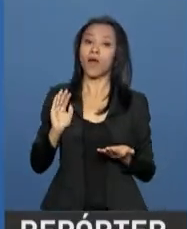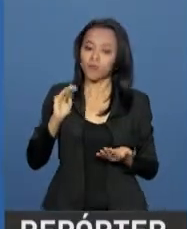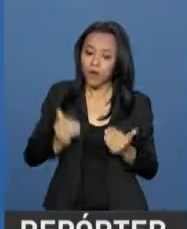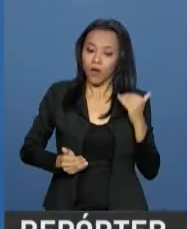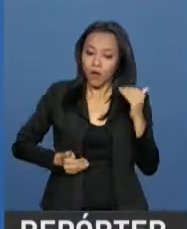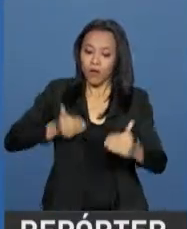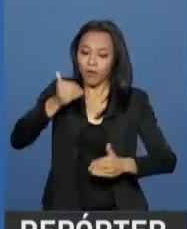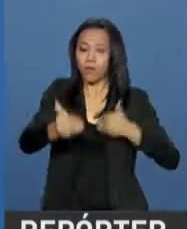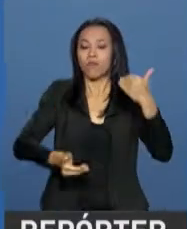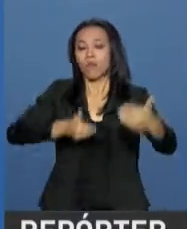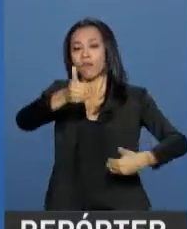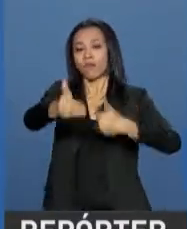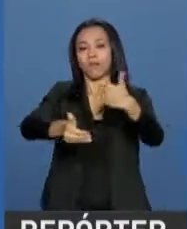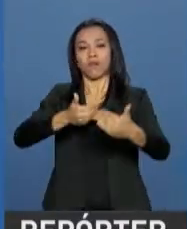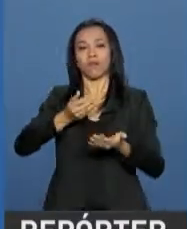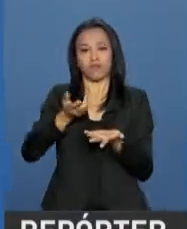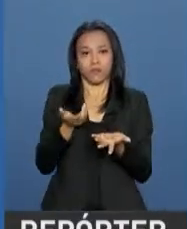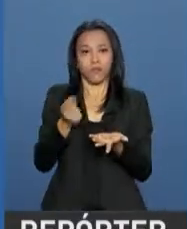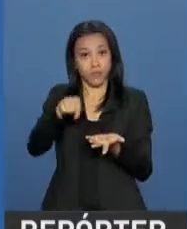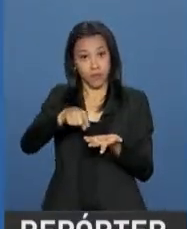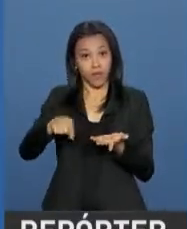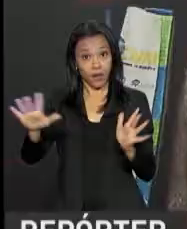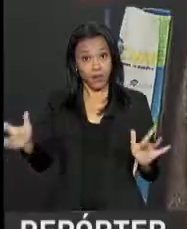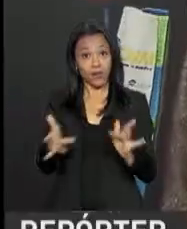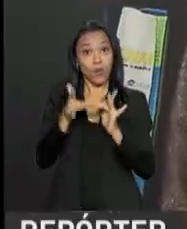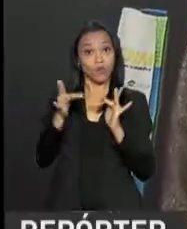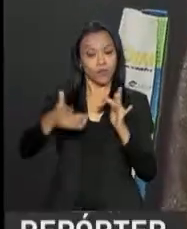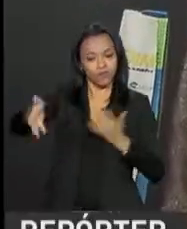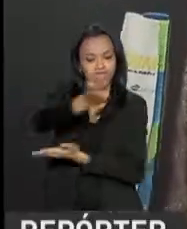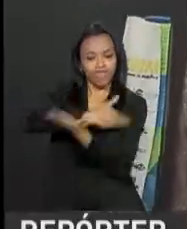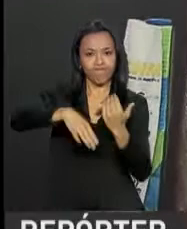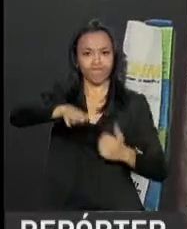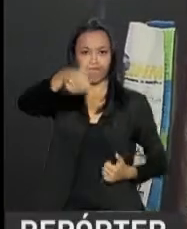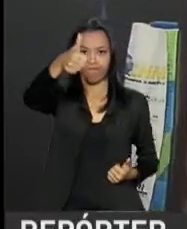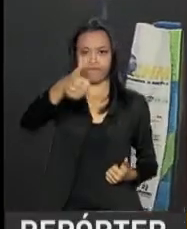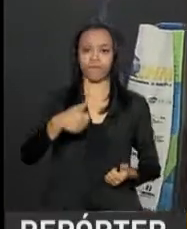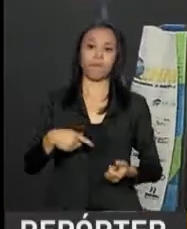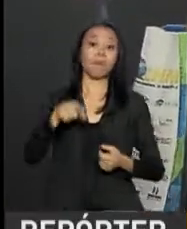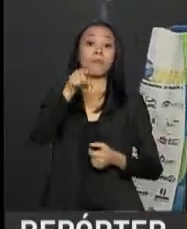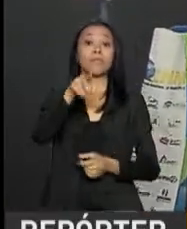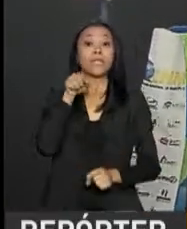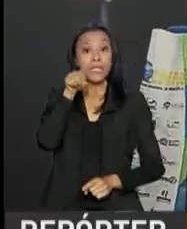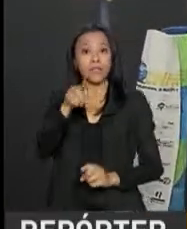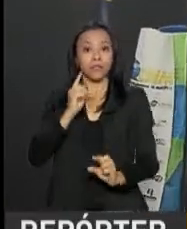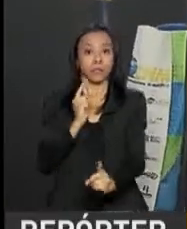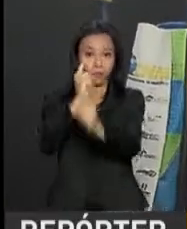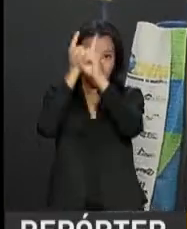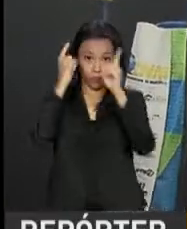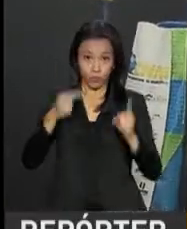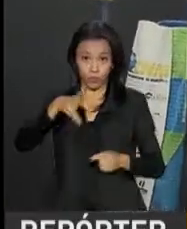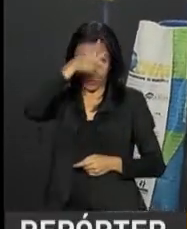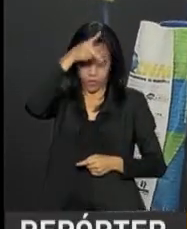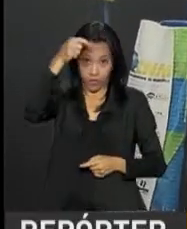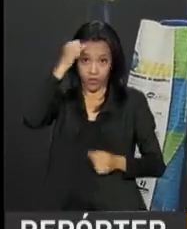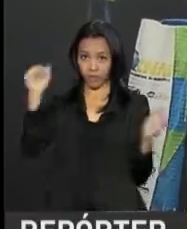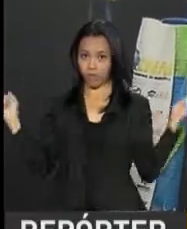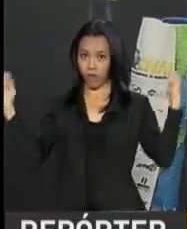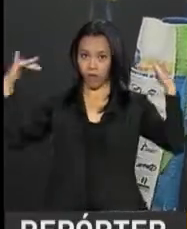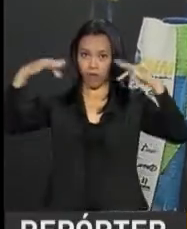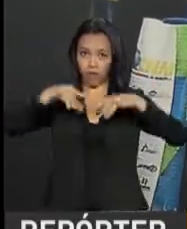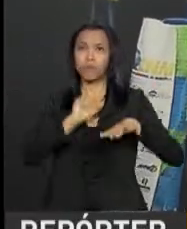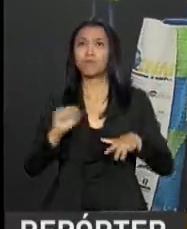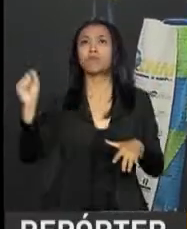diálogo para requalificar sua relação federativa na abertura da marcha presidente michel temer destacou a